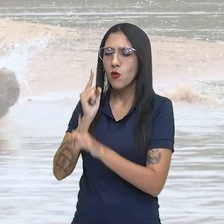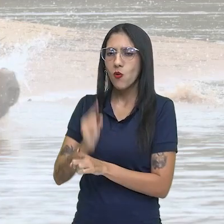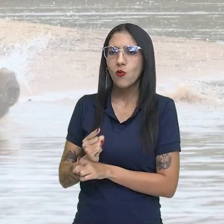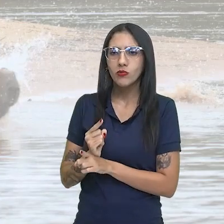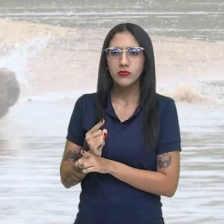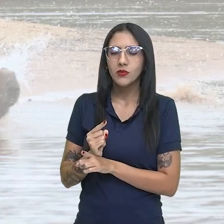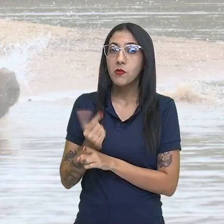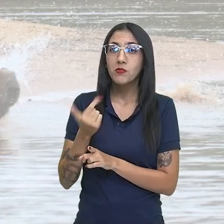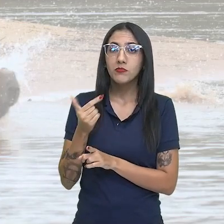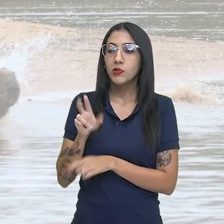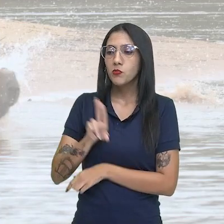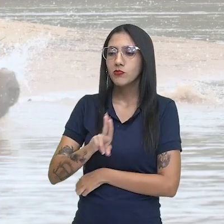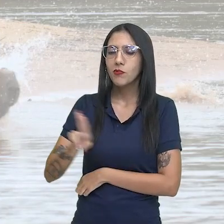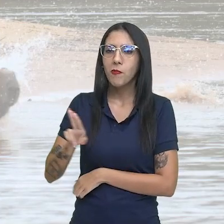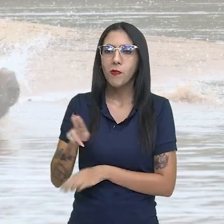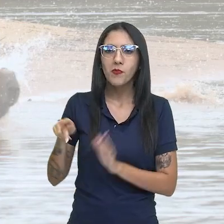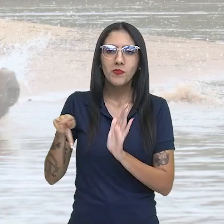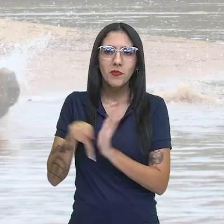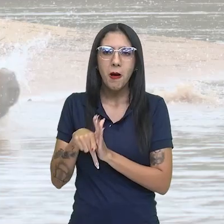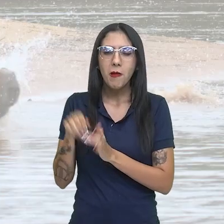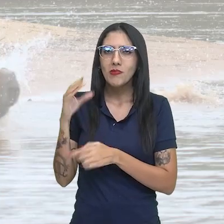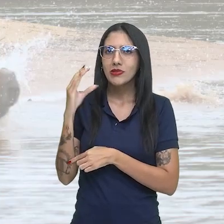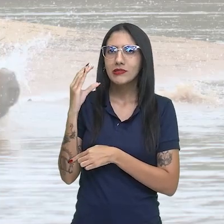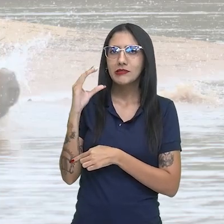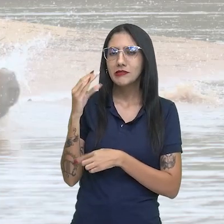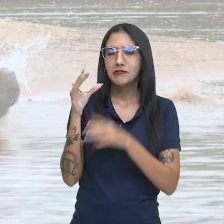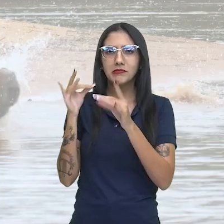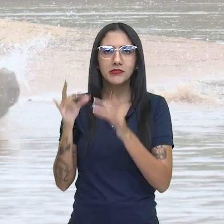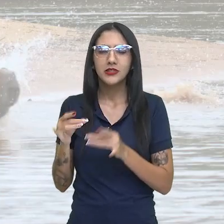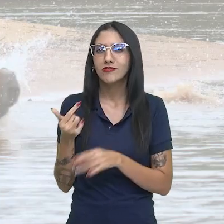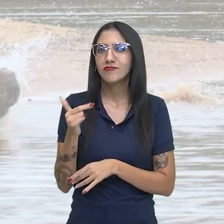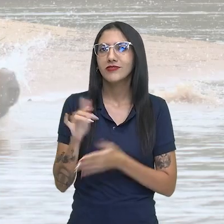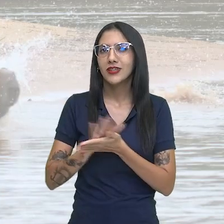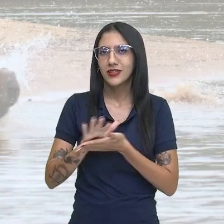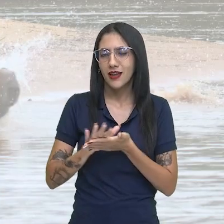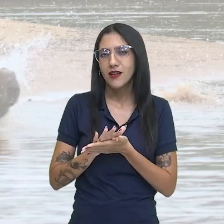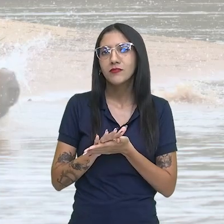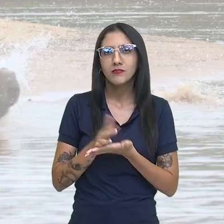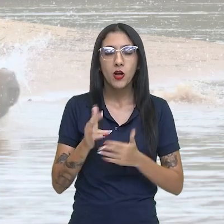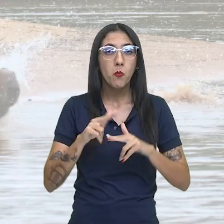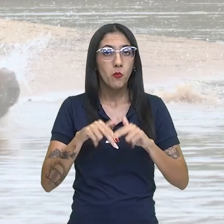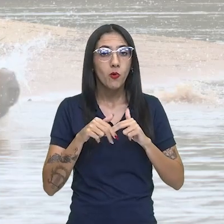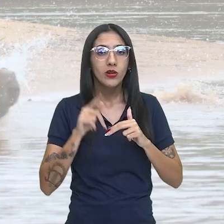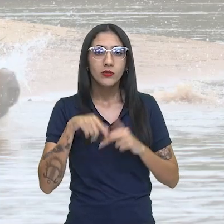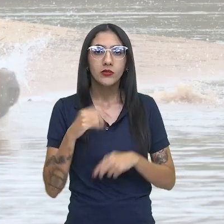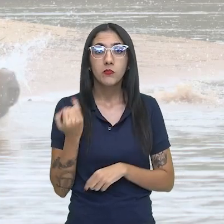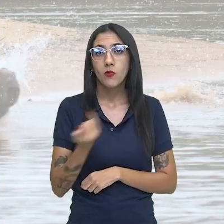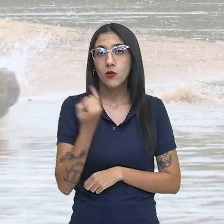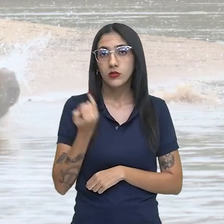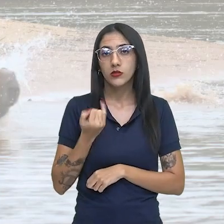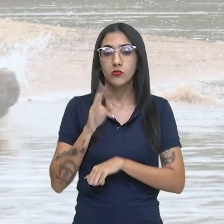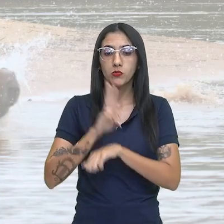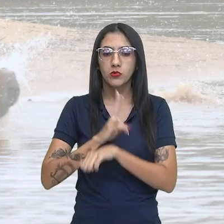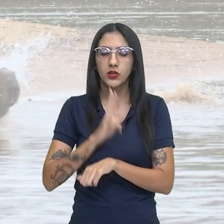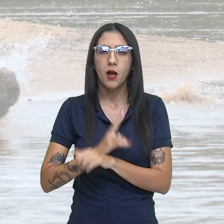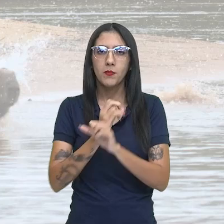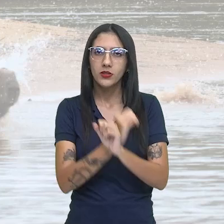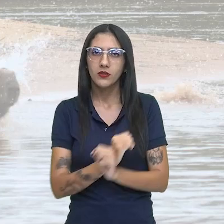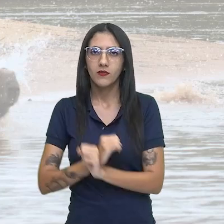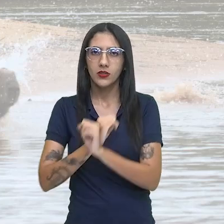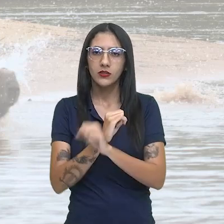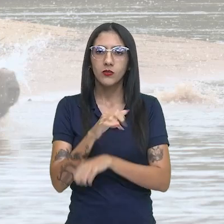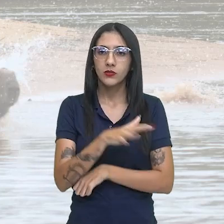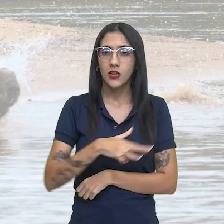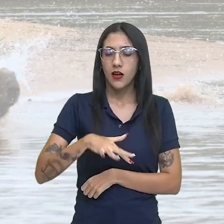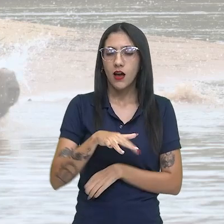nem ser dado um nome científico a elas, né? Então, por isso, essa preocupação da preservação dos ambientes,